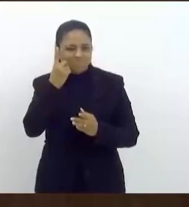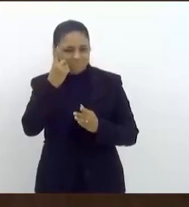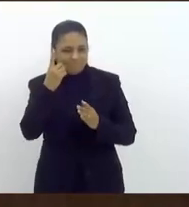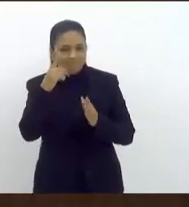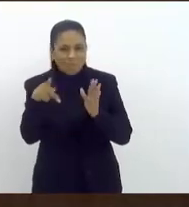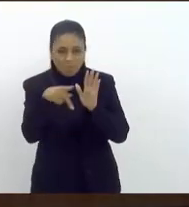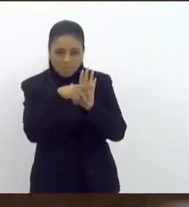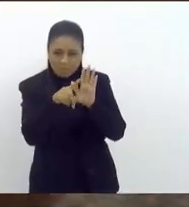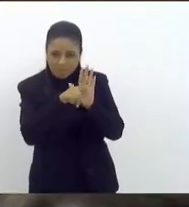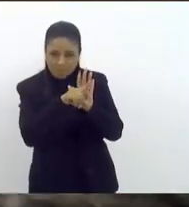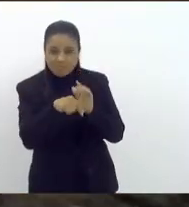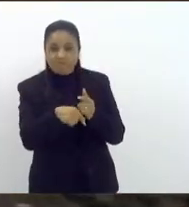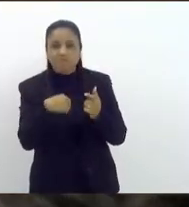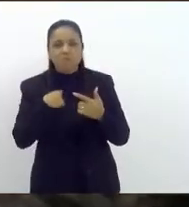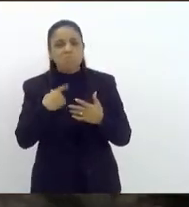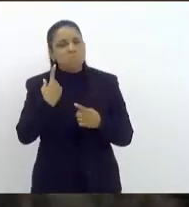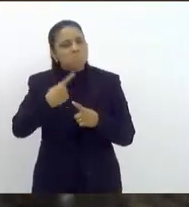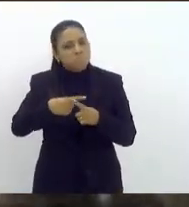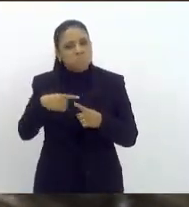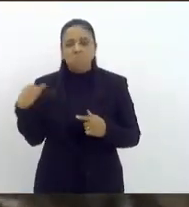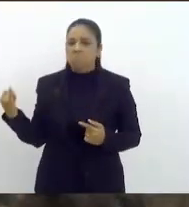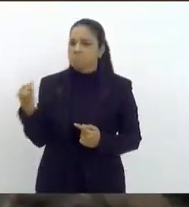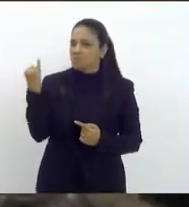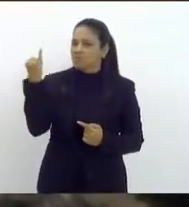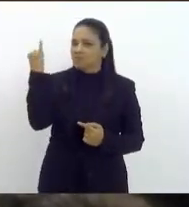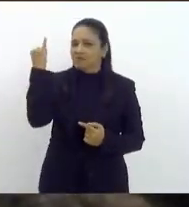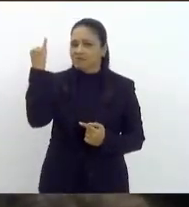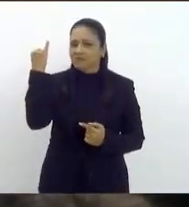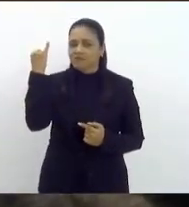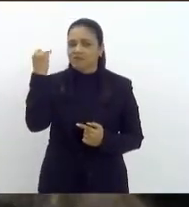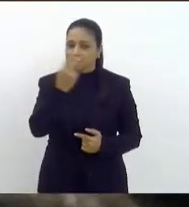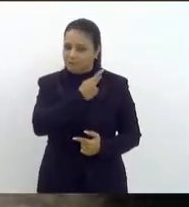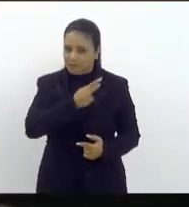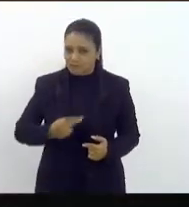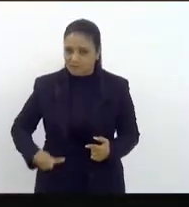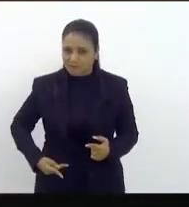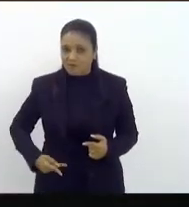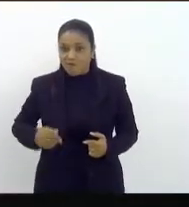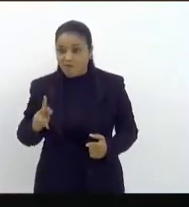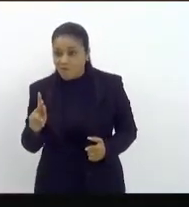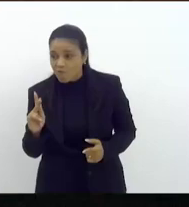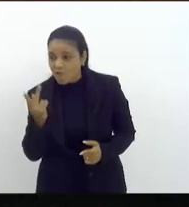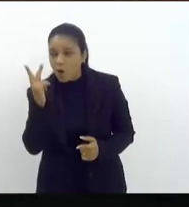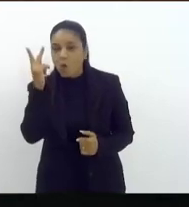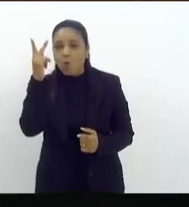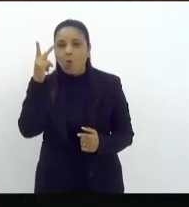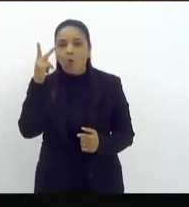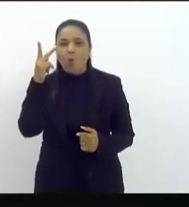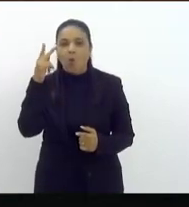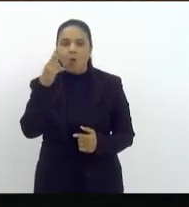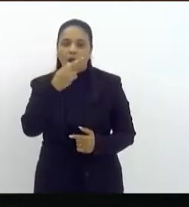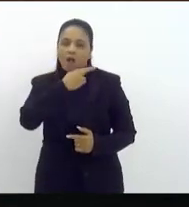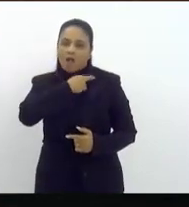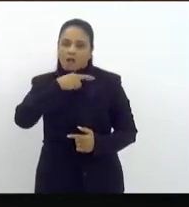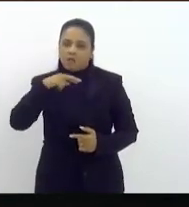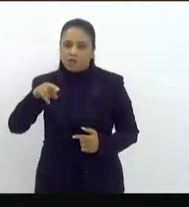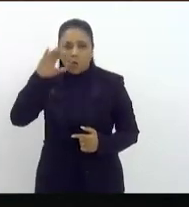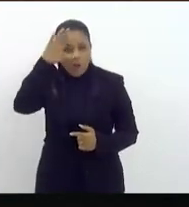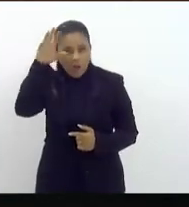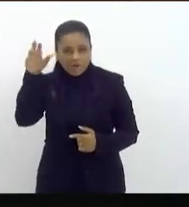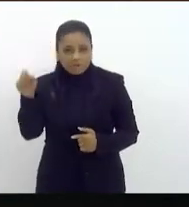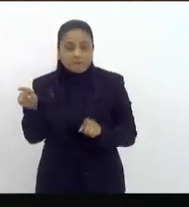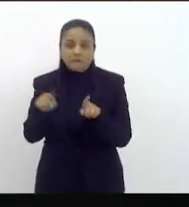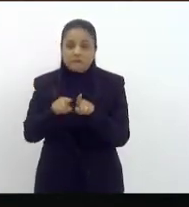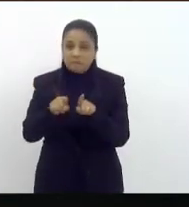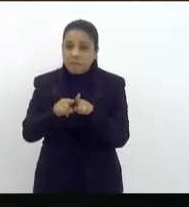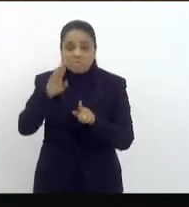porque é muito importante é que nós valorizemos as religiões de matriz africana mas sobretudo Ai